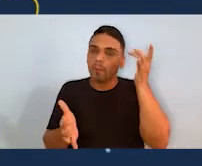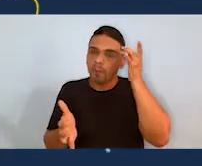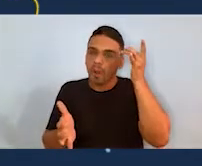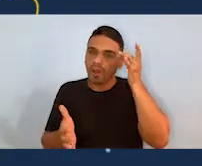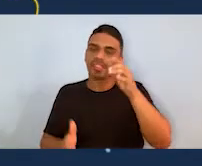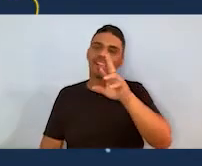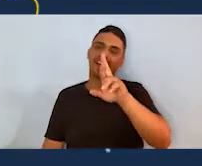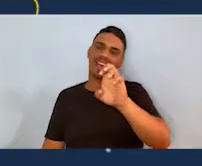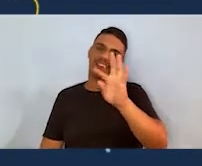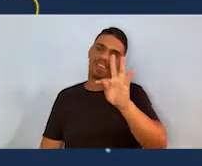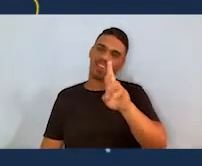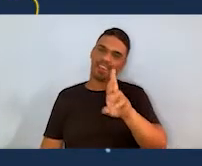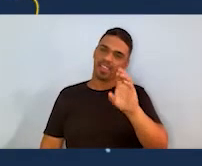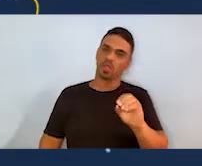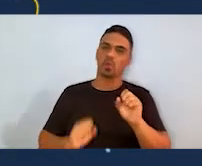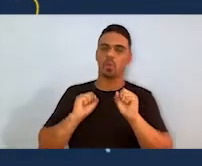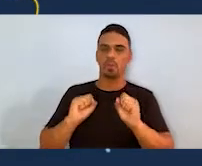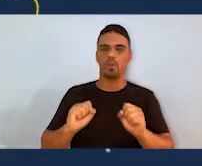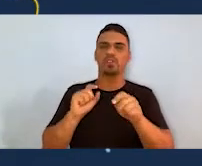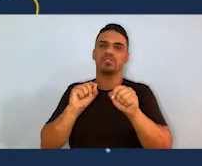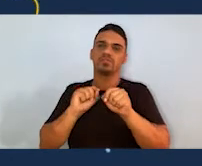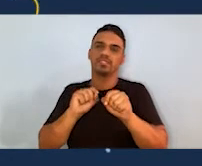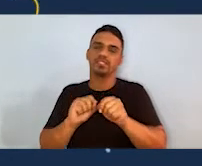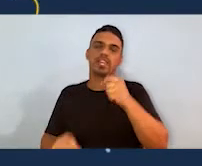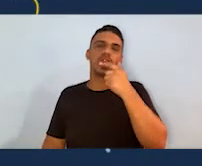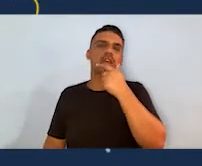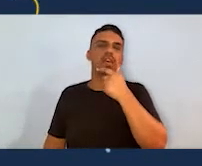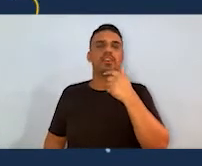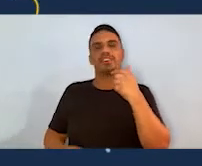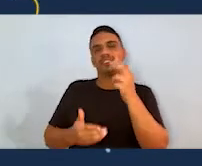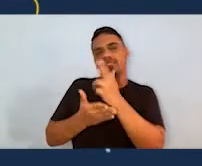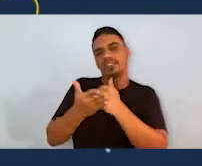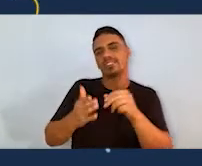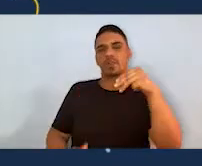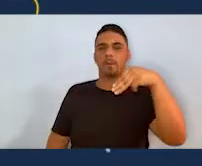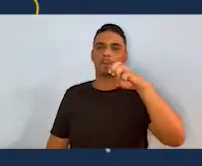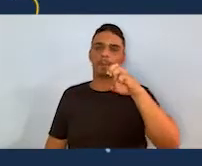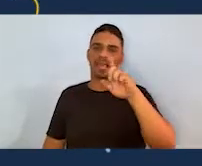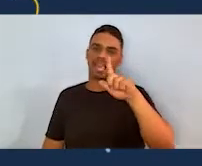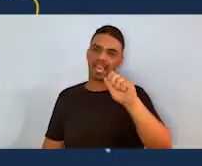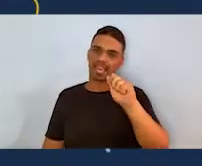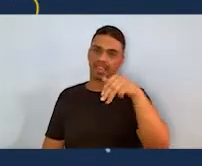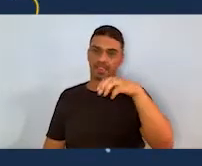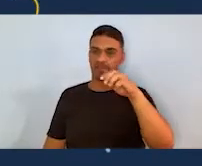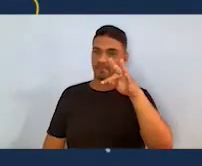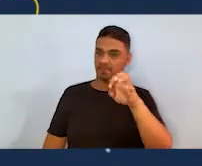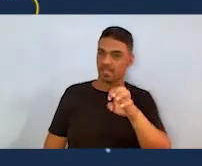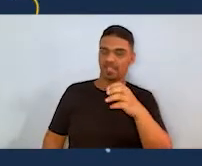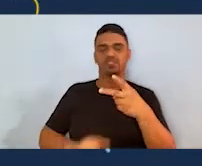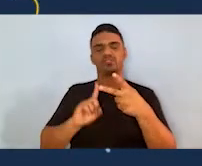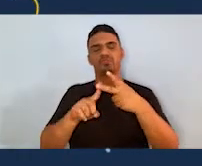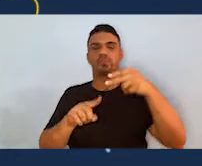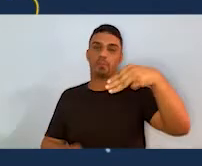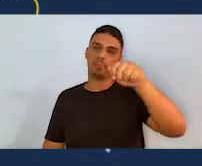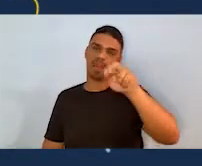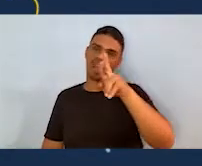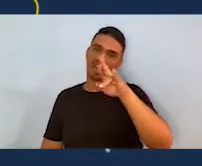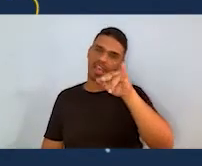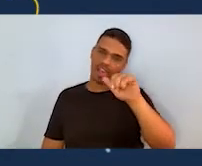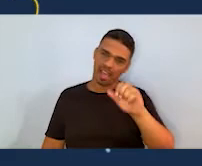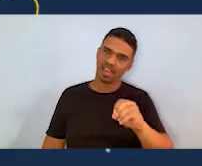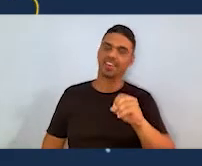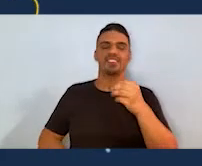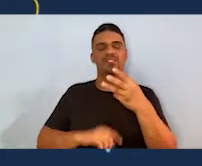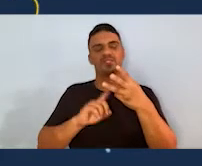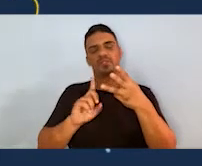vai fazer referência de Mega Man, de Mario, de Street Fighter, King of Fighters, você vai lá, passa, cria um personagem